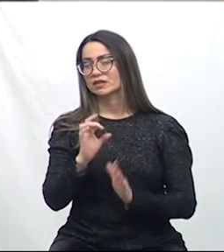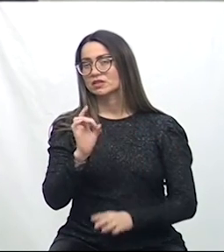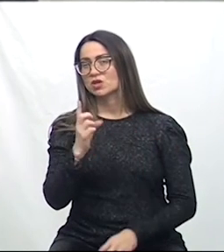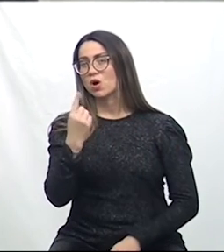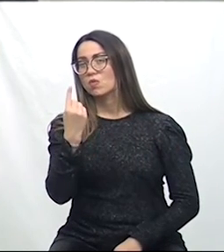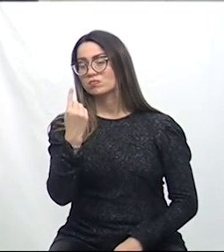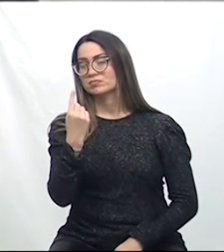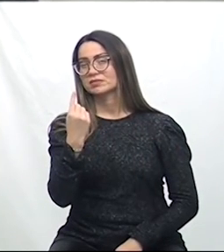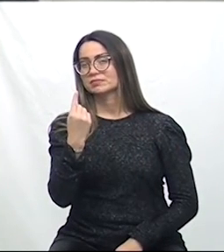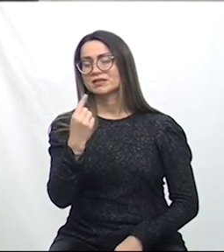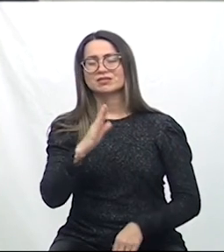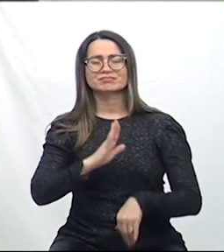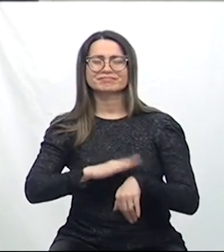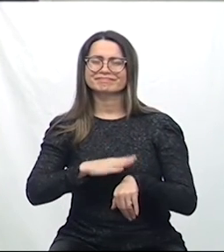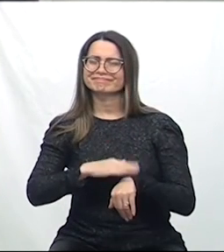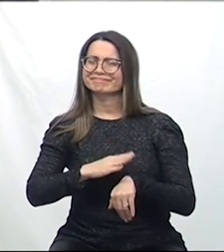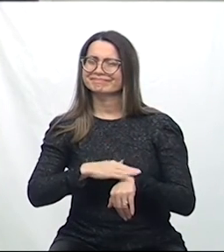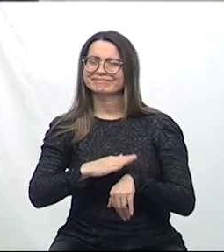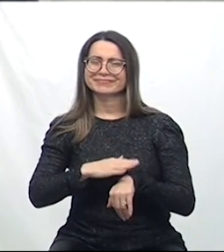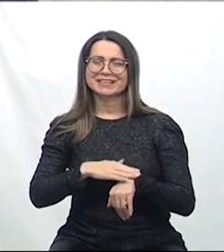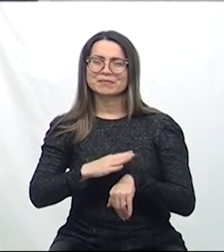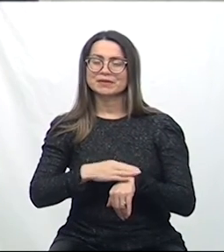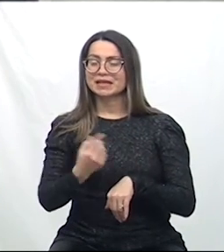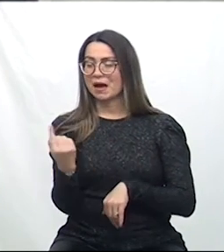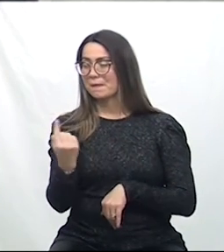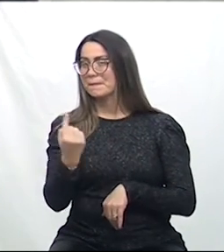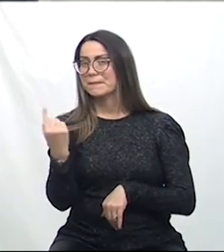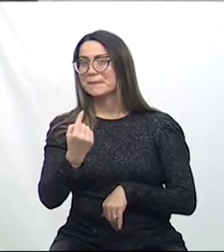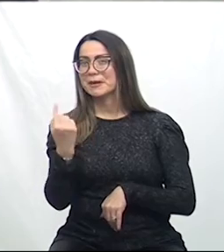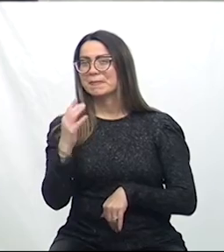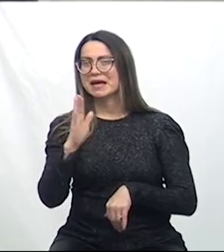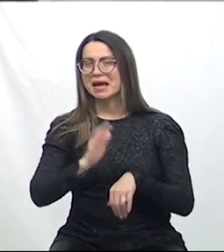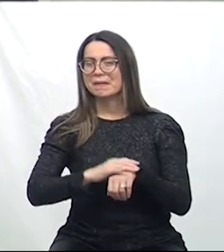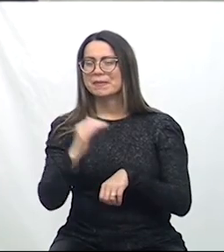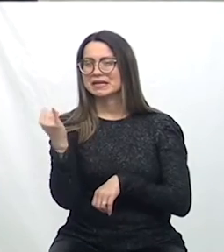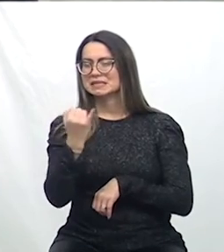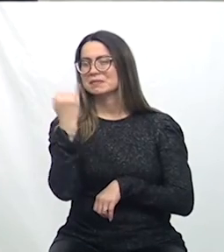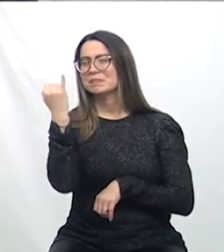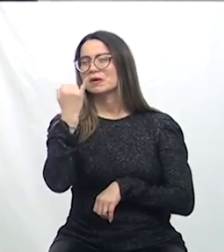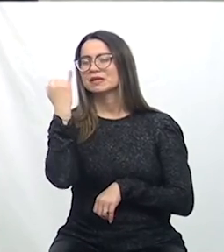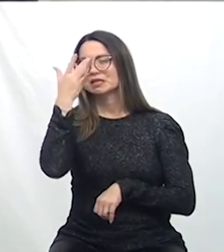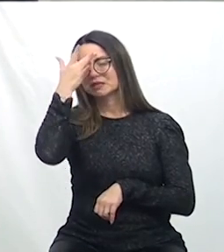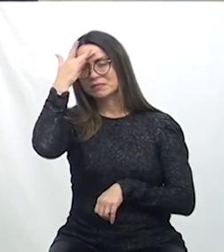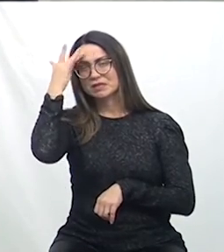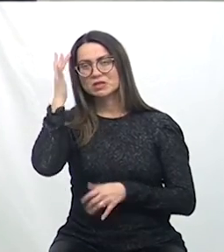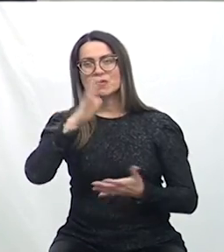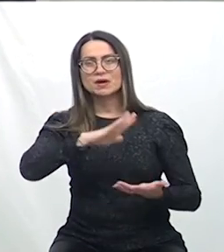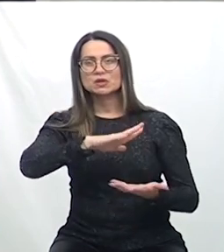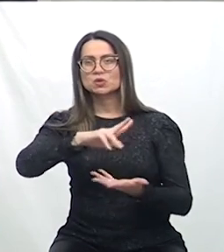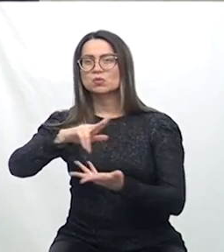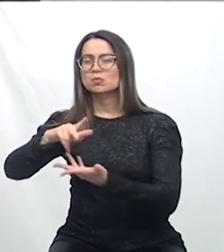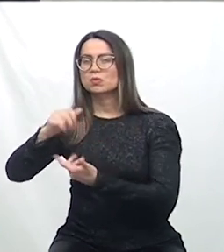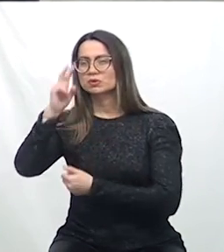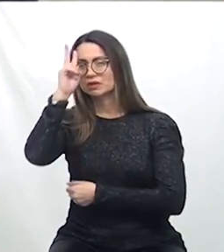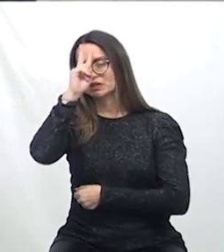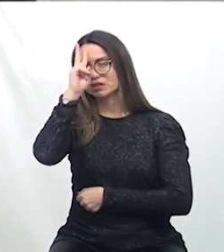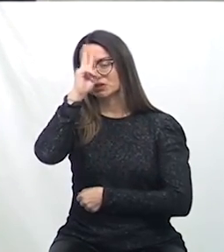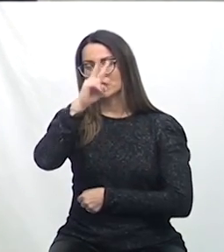É uma questão de tempo até termos a primeira Grandmestre Internacional Mundial na história do xadrez